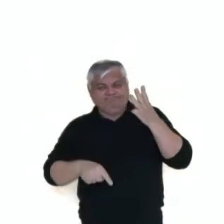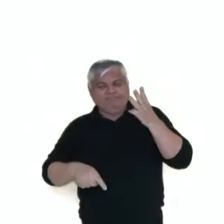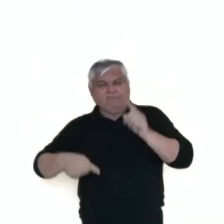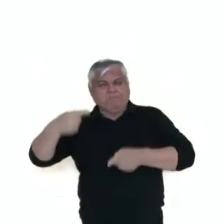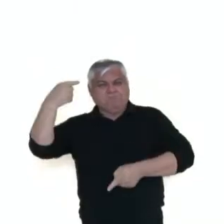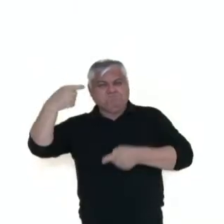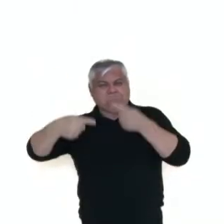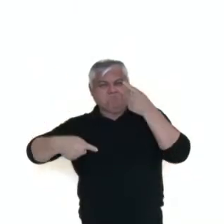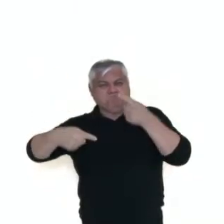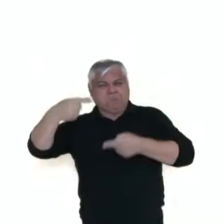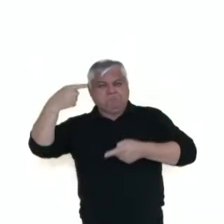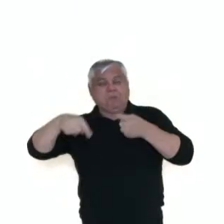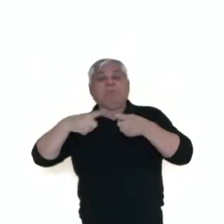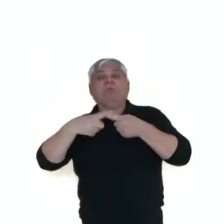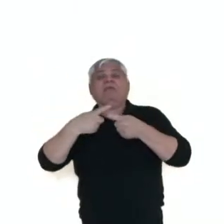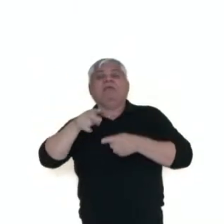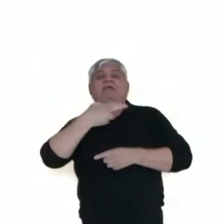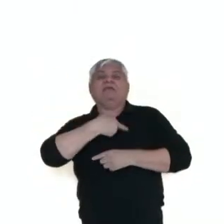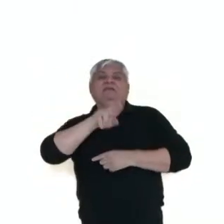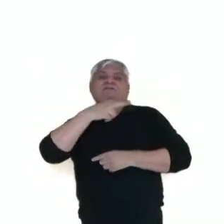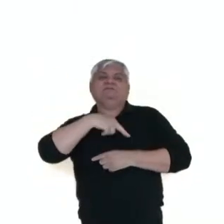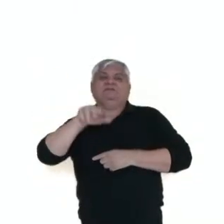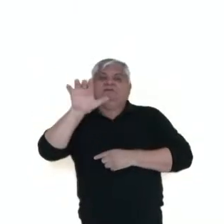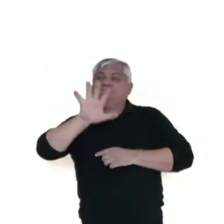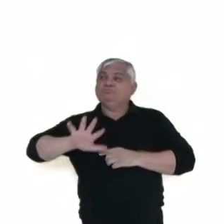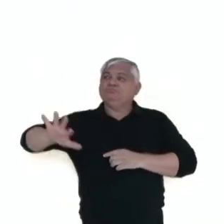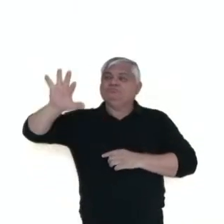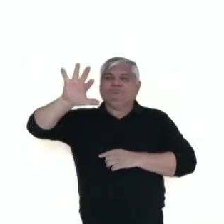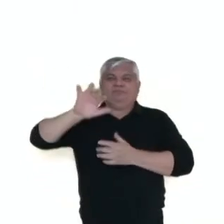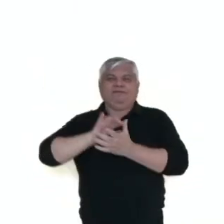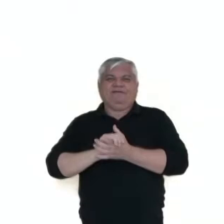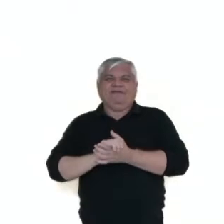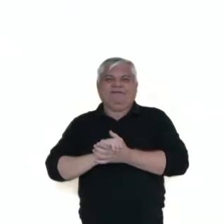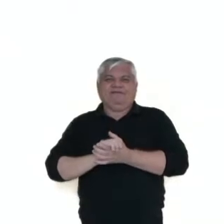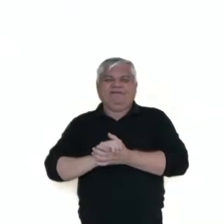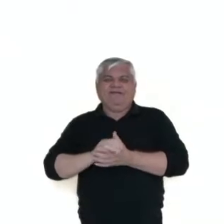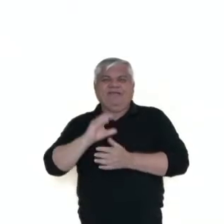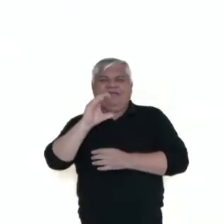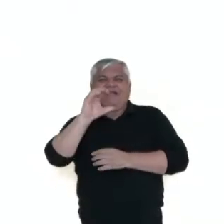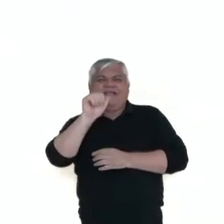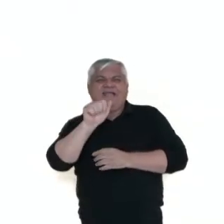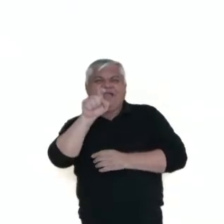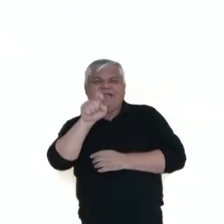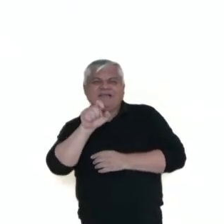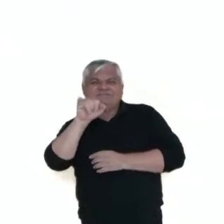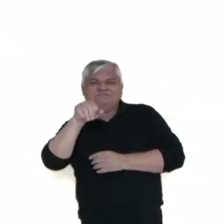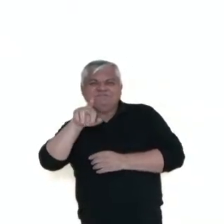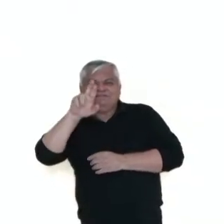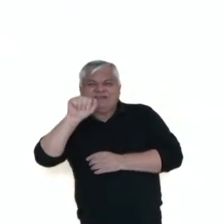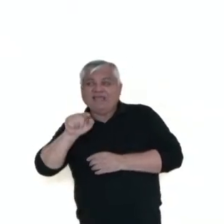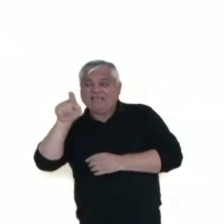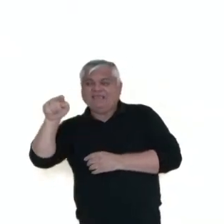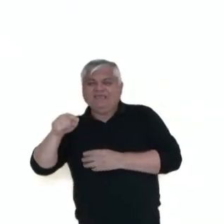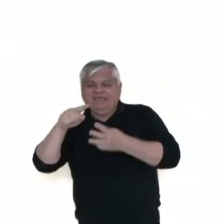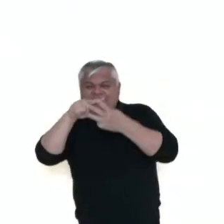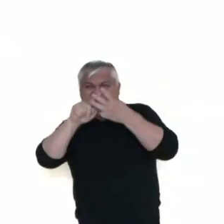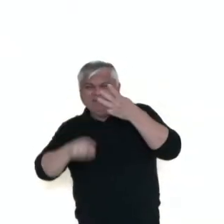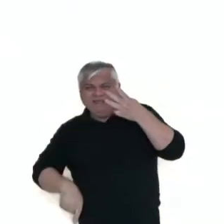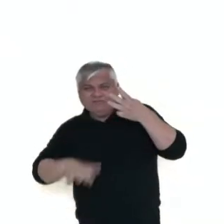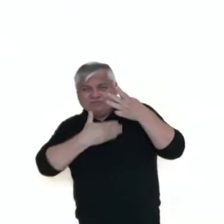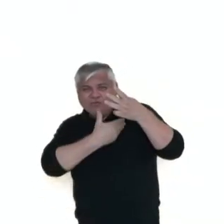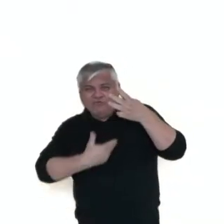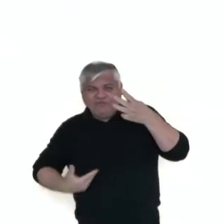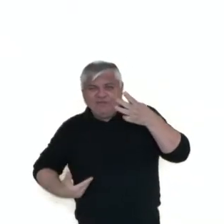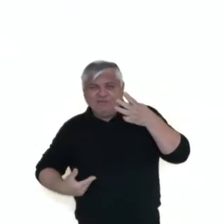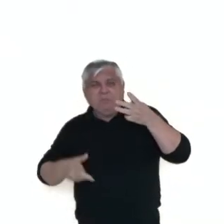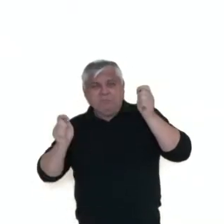de Jammu e Caxemira. Nenhum governo em qualquer um dos três países pode se dar o